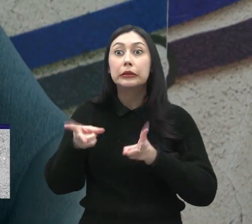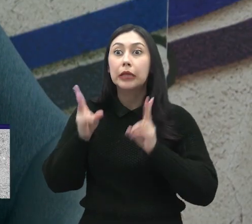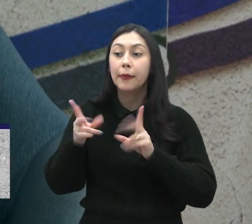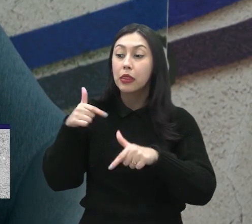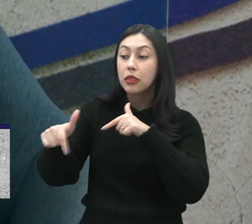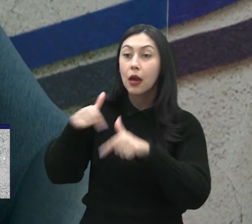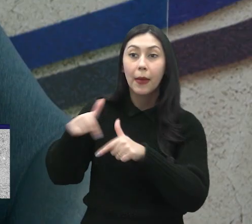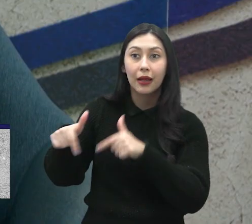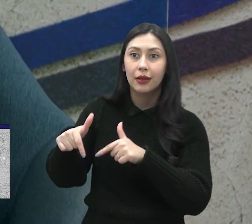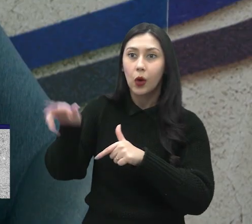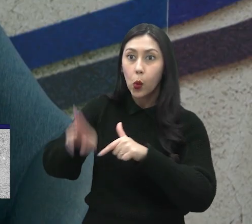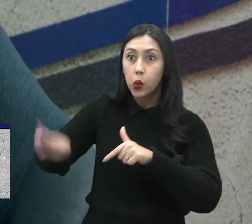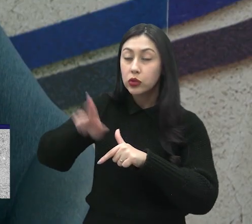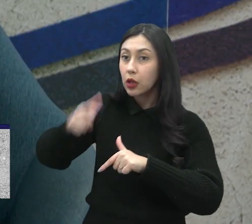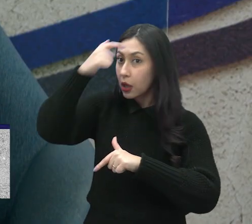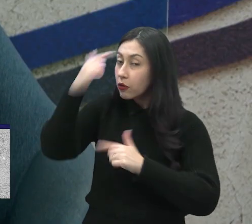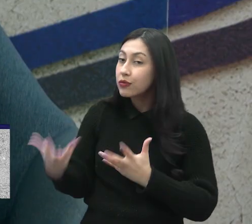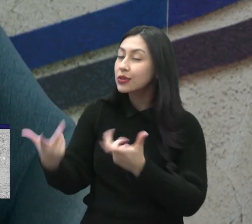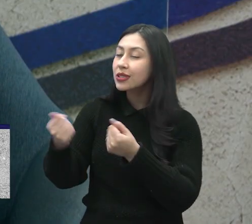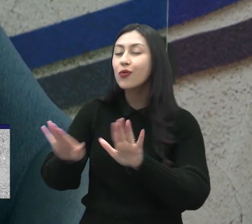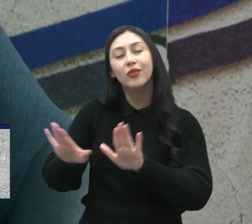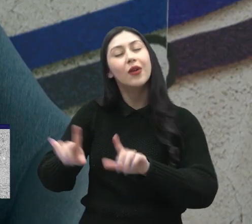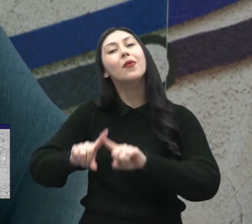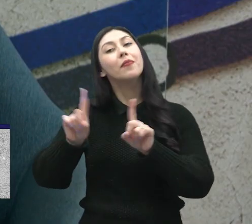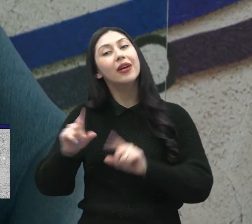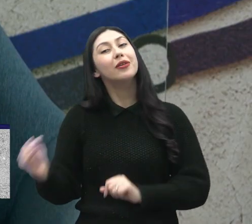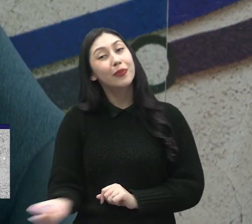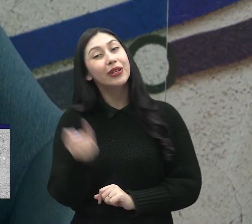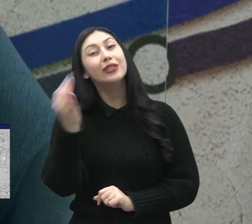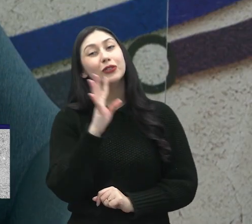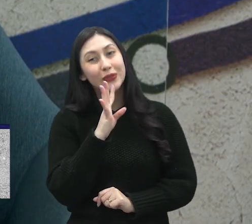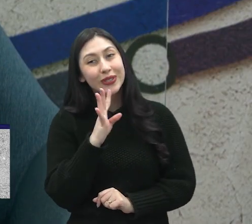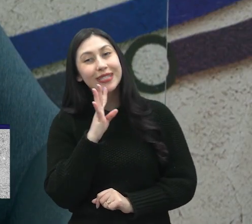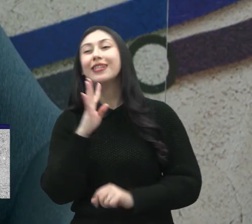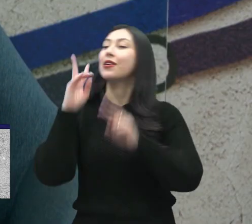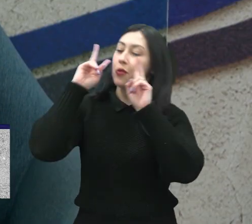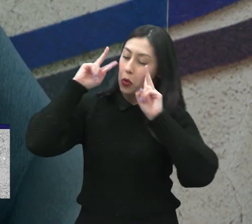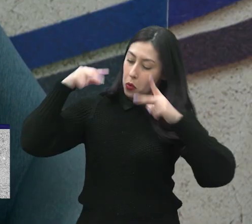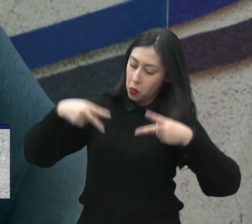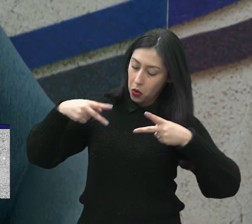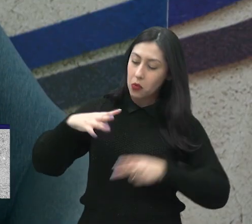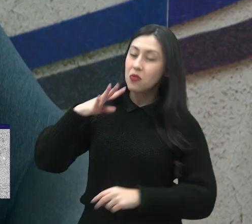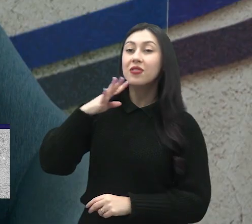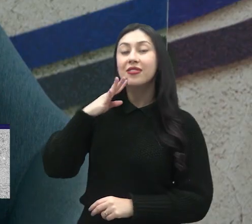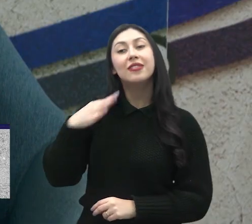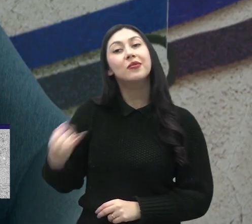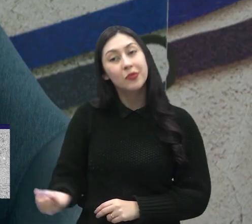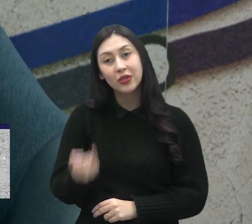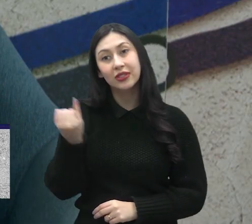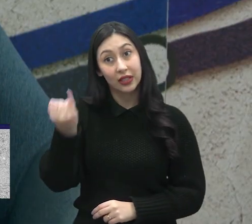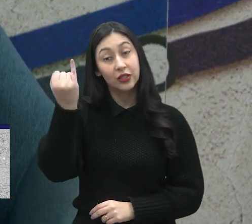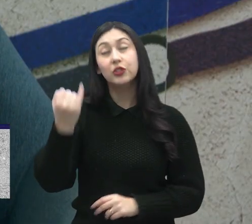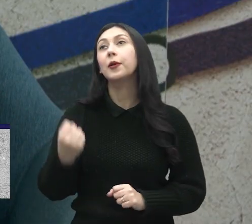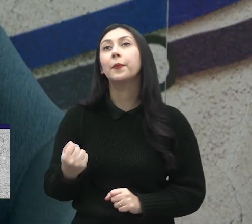vocação, né? Mas que é interessante a gente saber se a gente tem alguma, né? E autoconhecimento é uma ferramenta importante para isso.